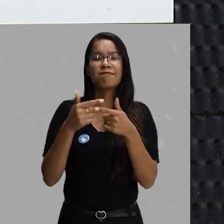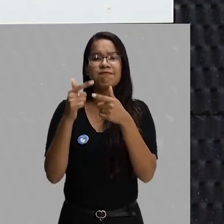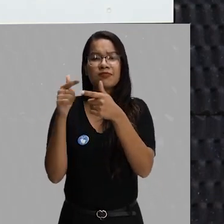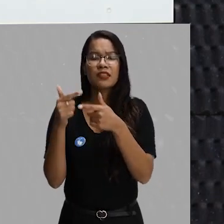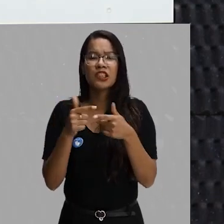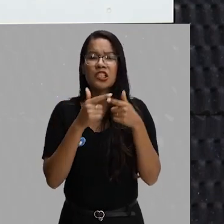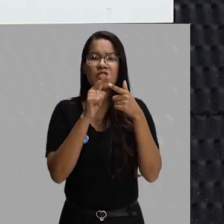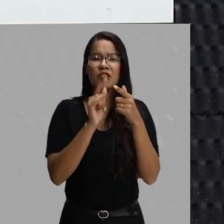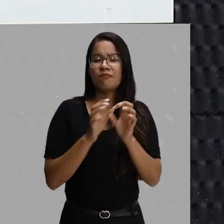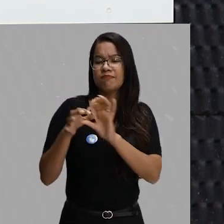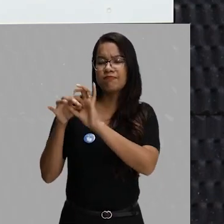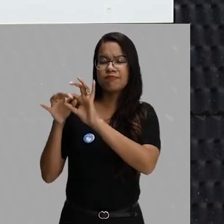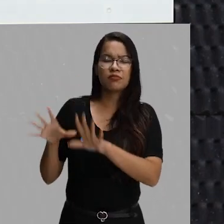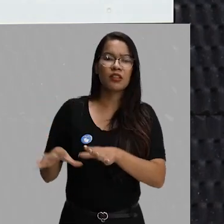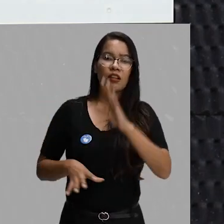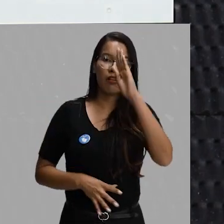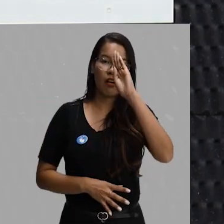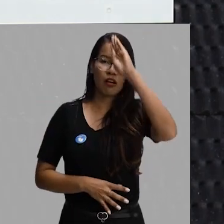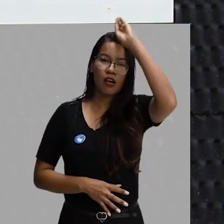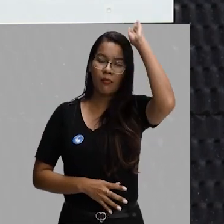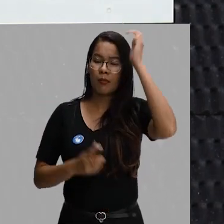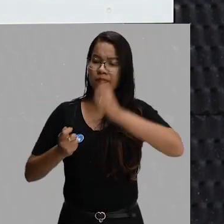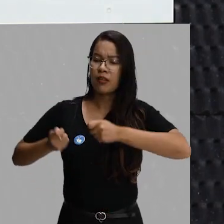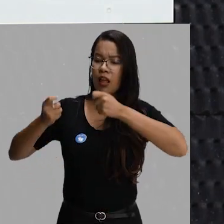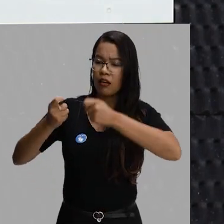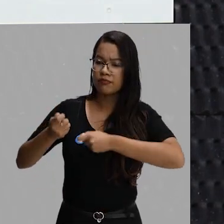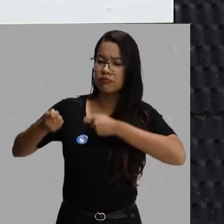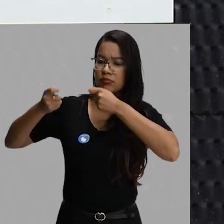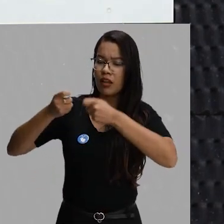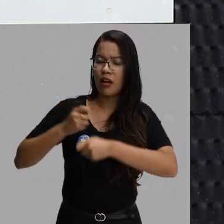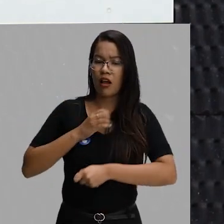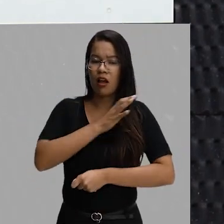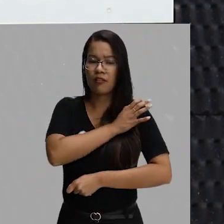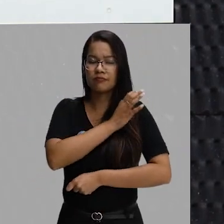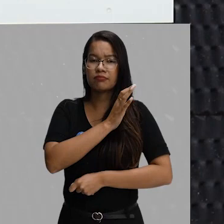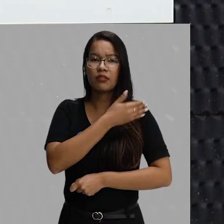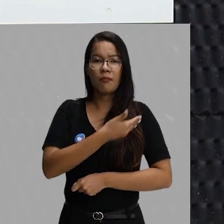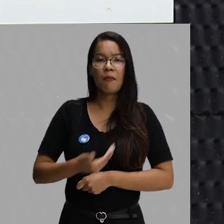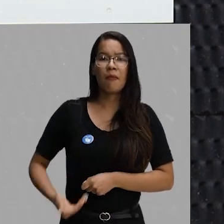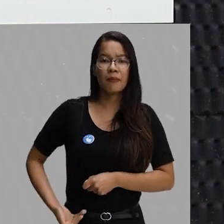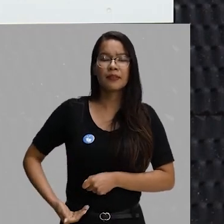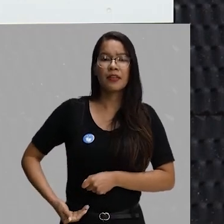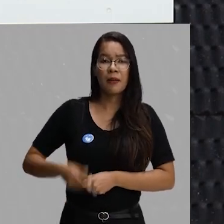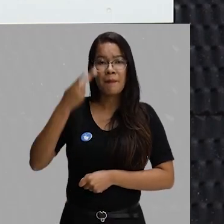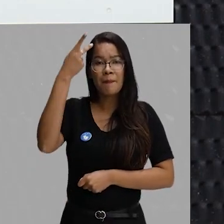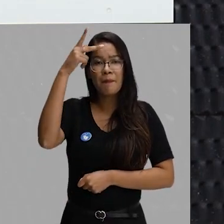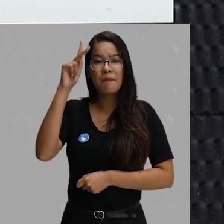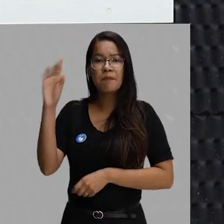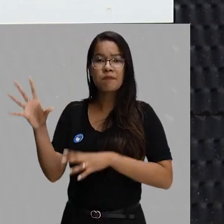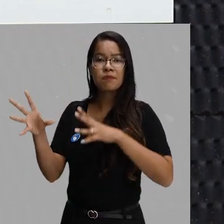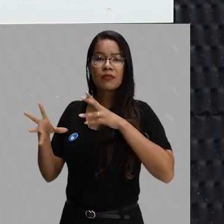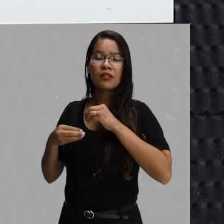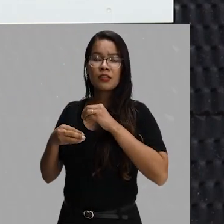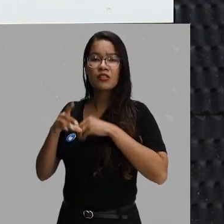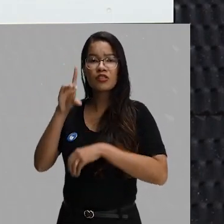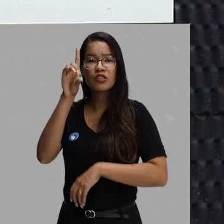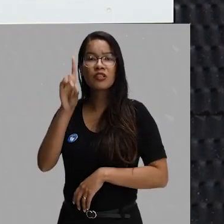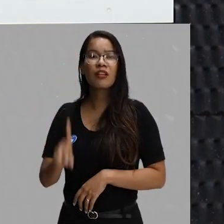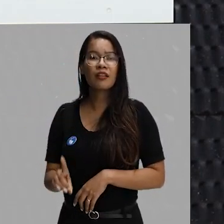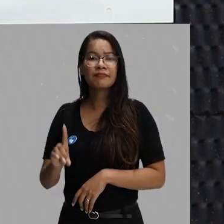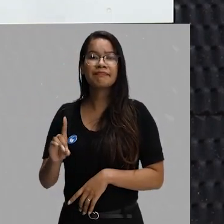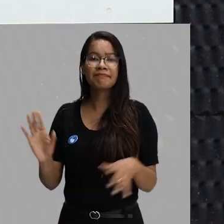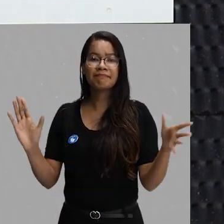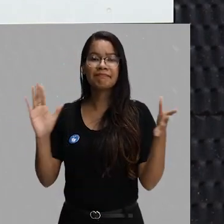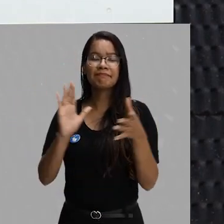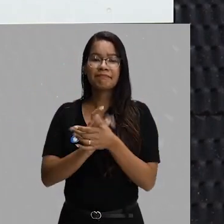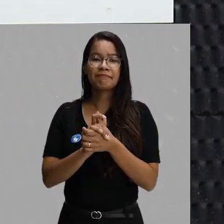Roma, pressionam a aristocracia patrícia para adquirir direitos matrimoniais, ou seja, casar